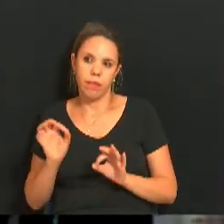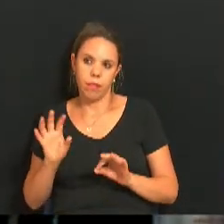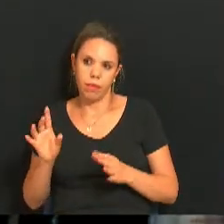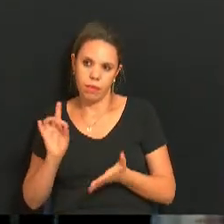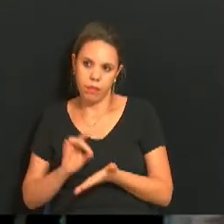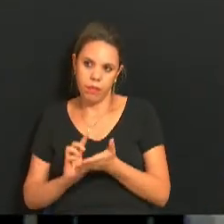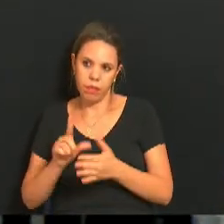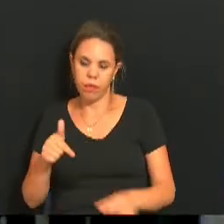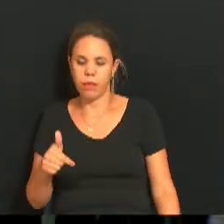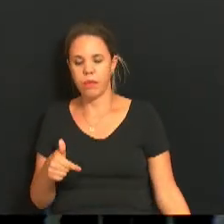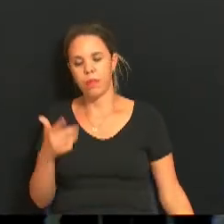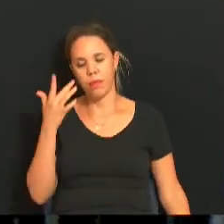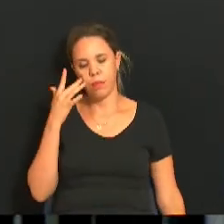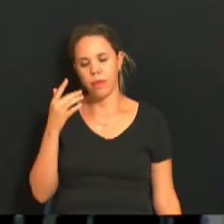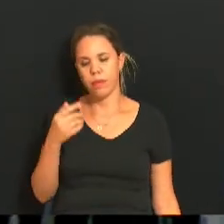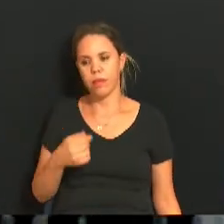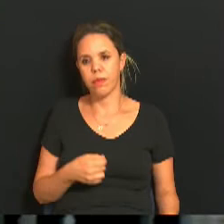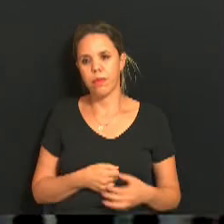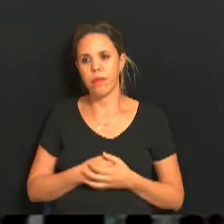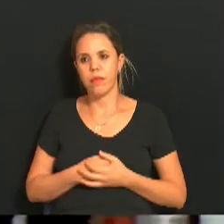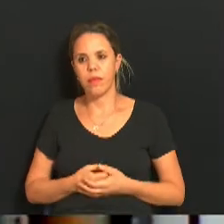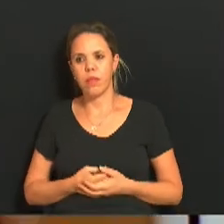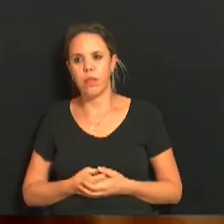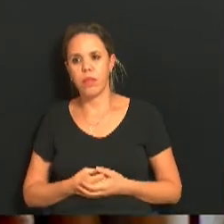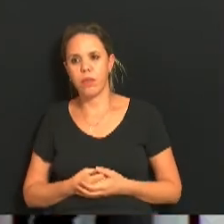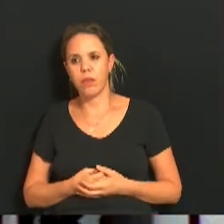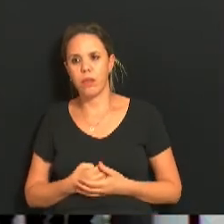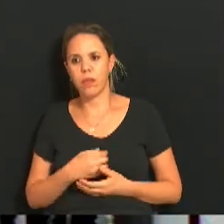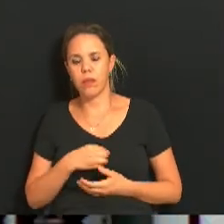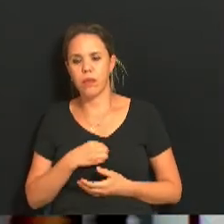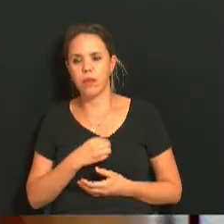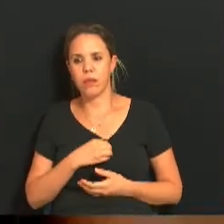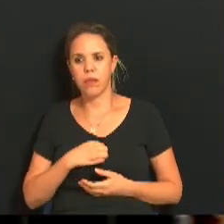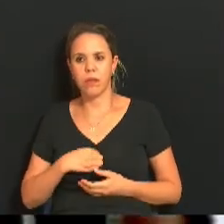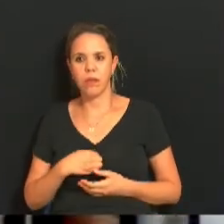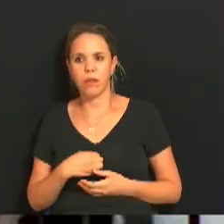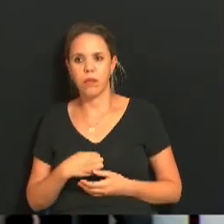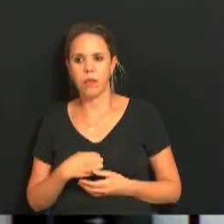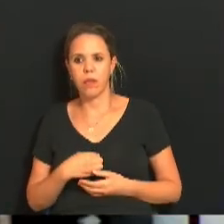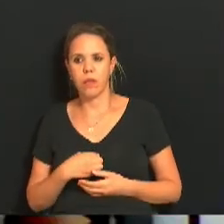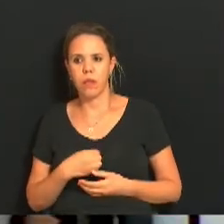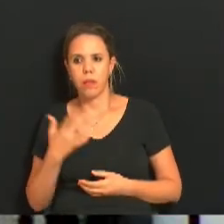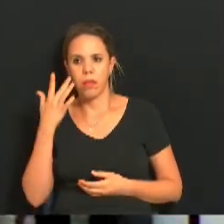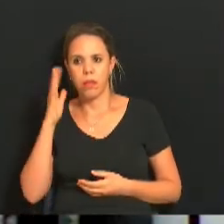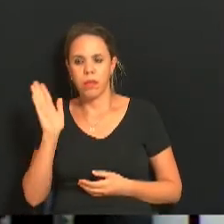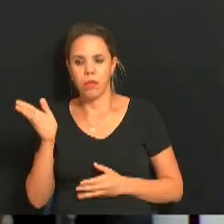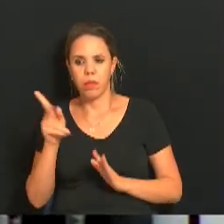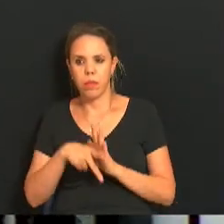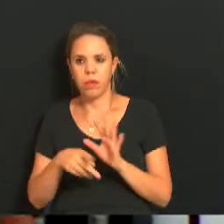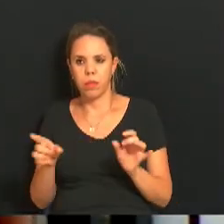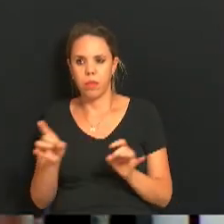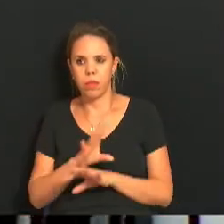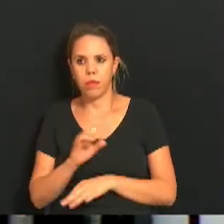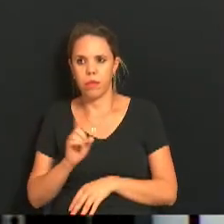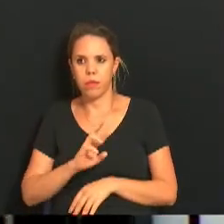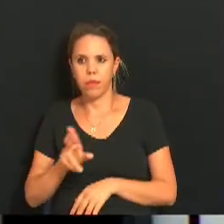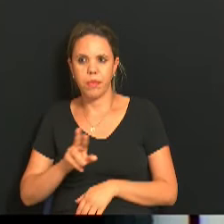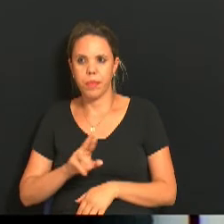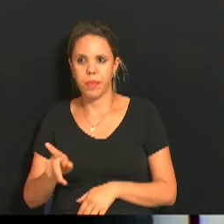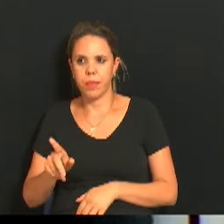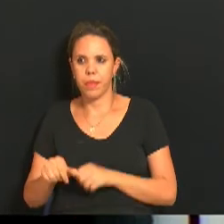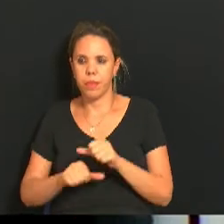depois eu acho que vale destacar isso porque para que não se pense que isso aqui a já o projeto vai ser assim não é